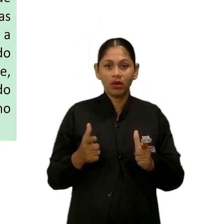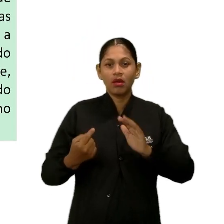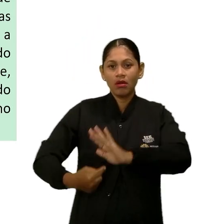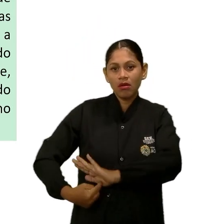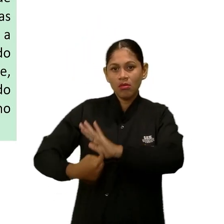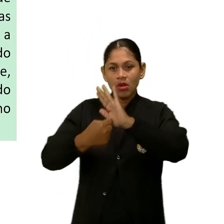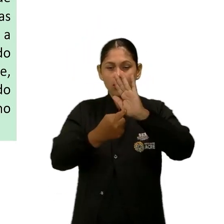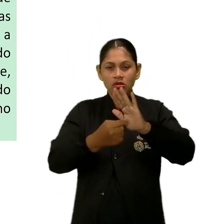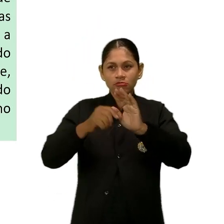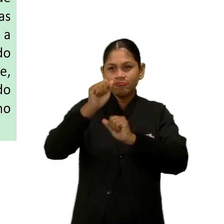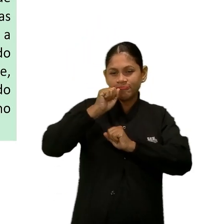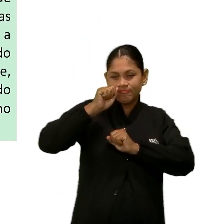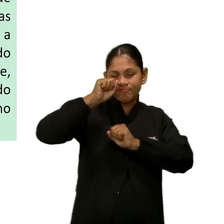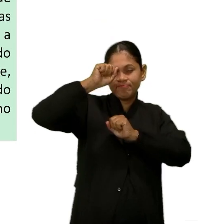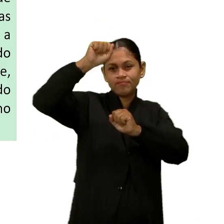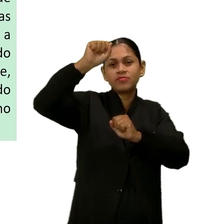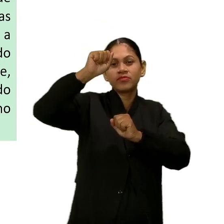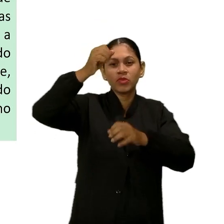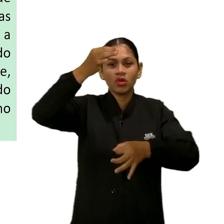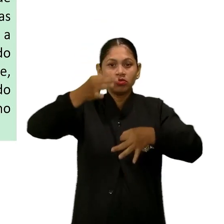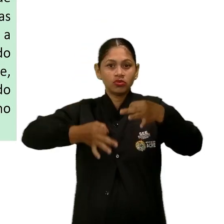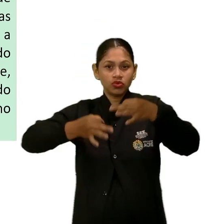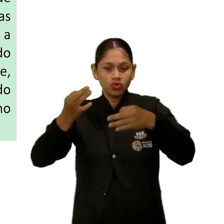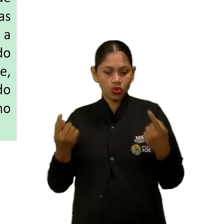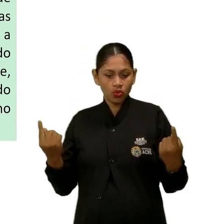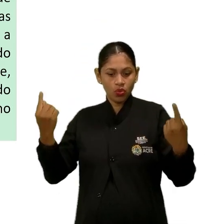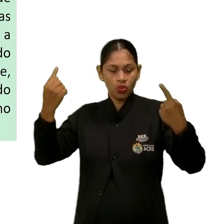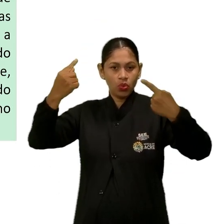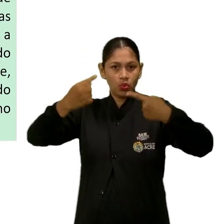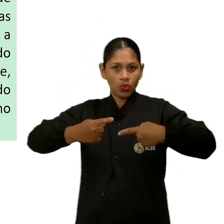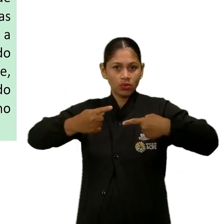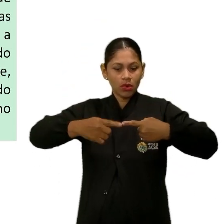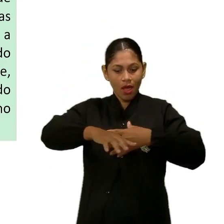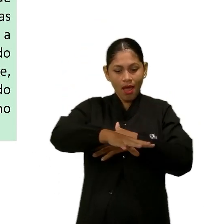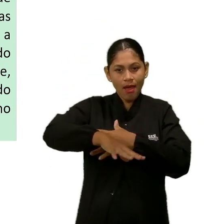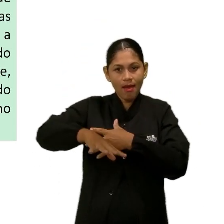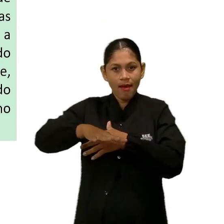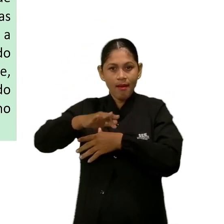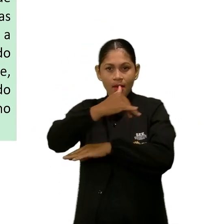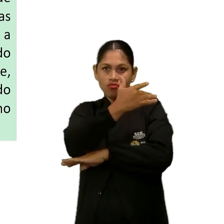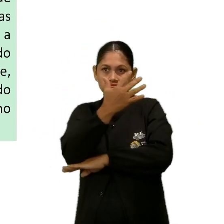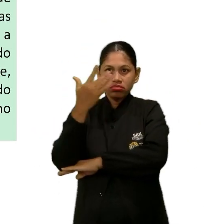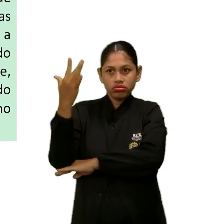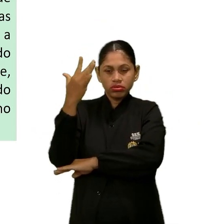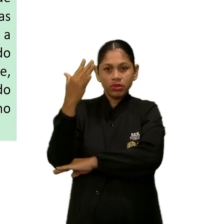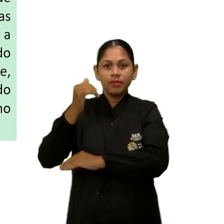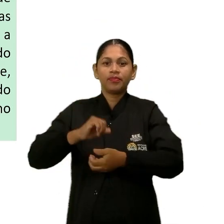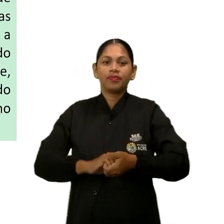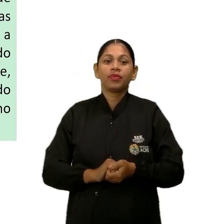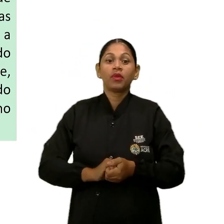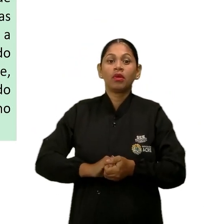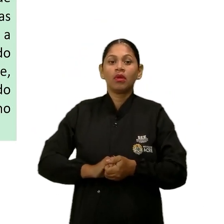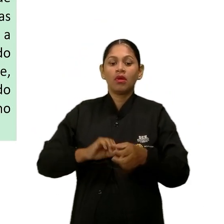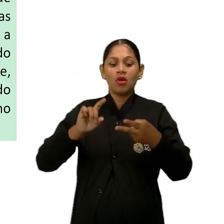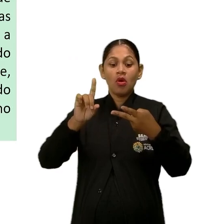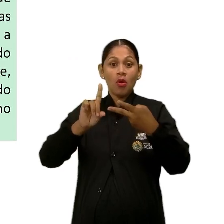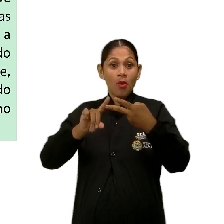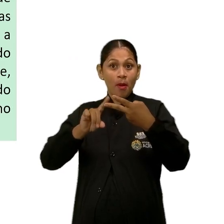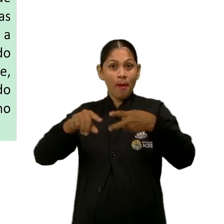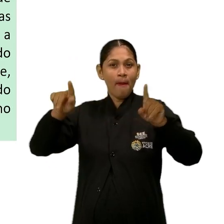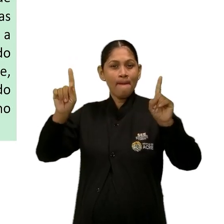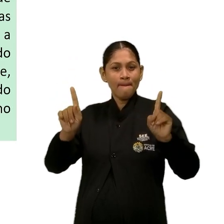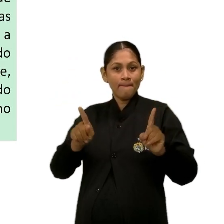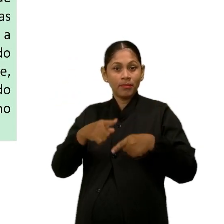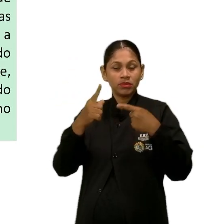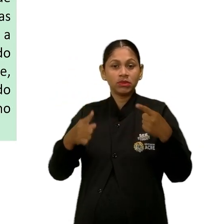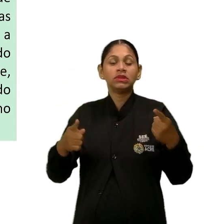temas de heroísmo, justiça e o confronto entre a civilização e a natureza. Os musicais, que são